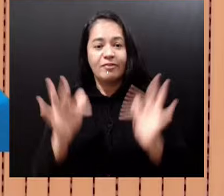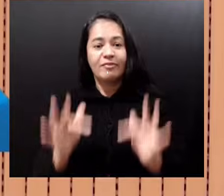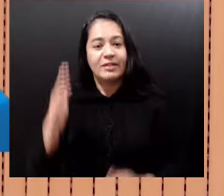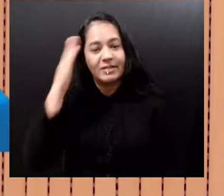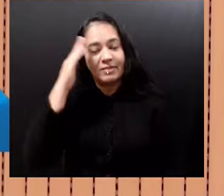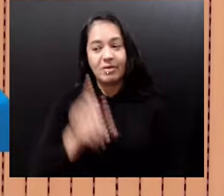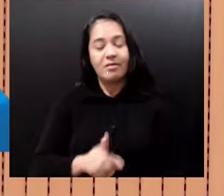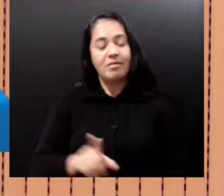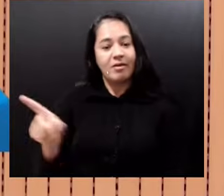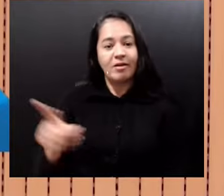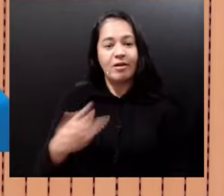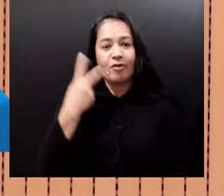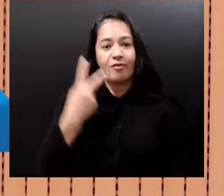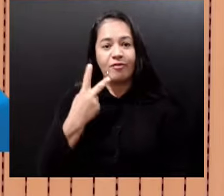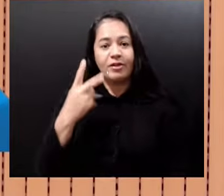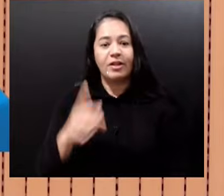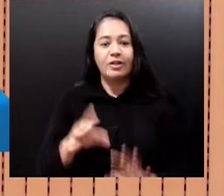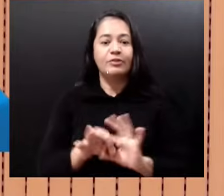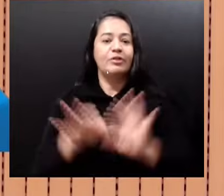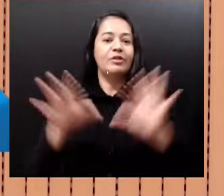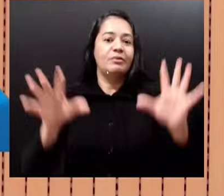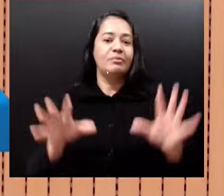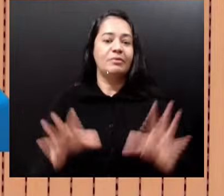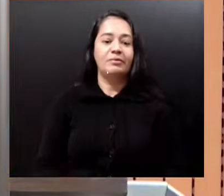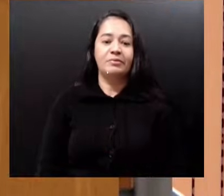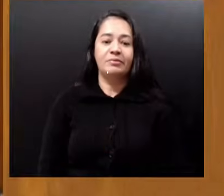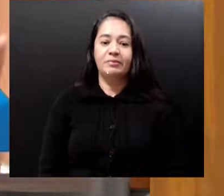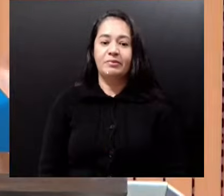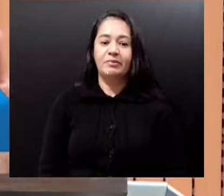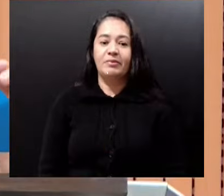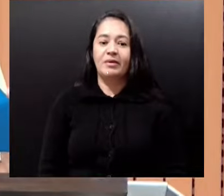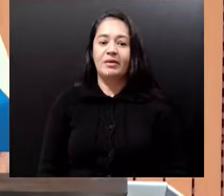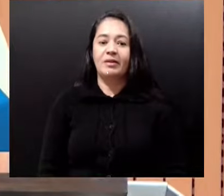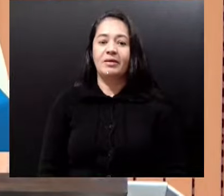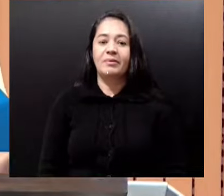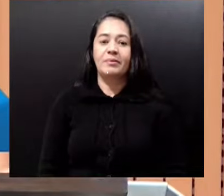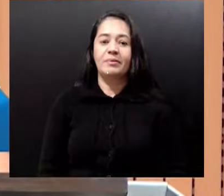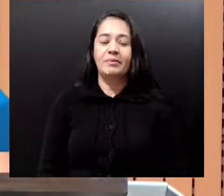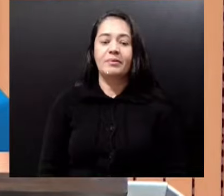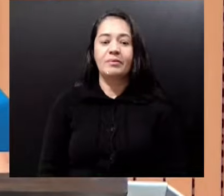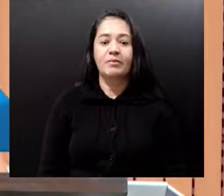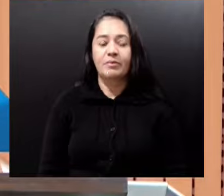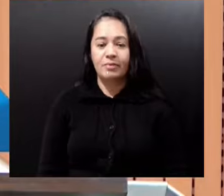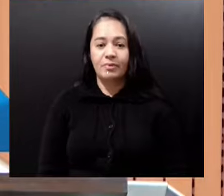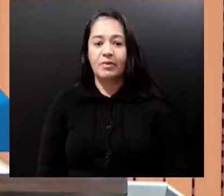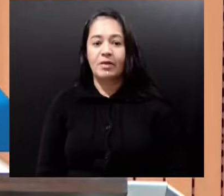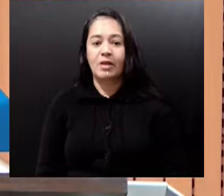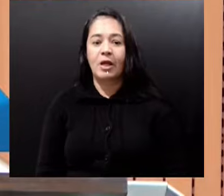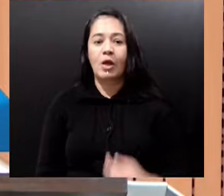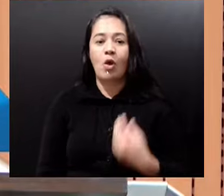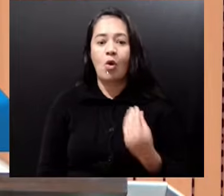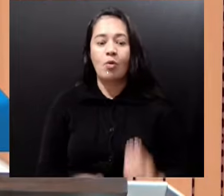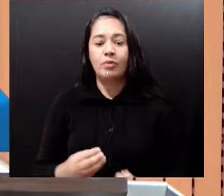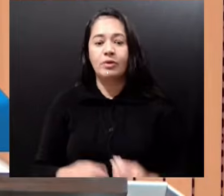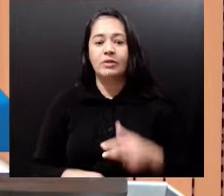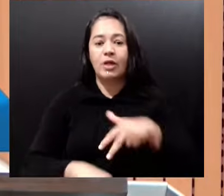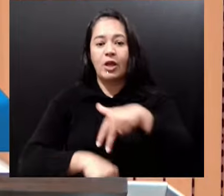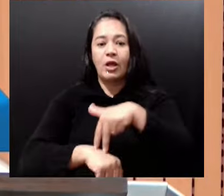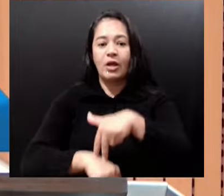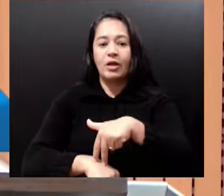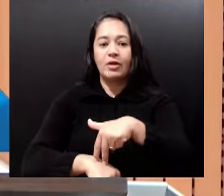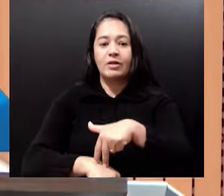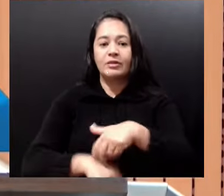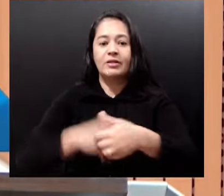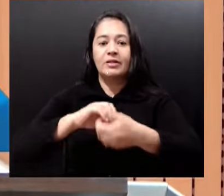vereador liberal, embora seja comunista, mas liberal. Não poderia deixar de começar saudando